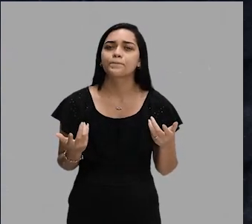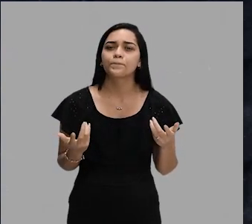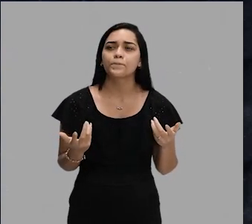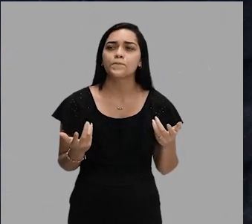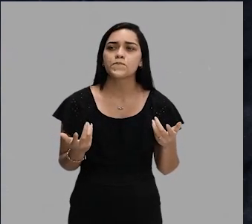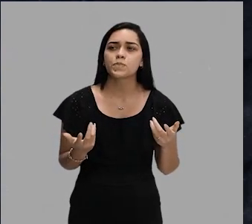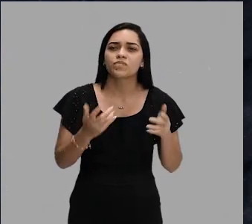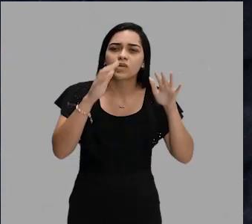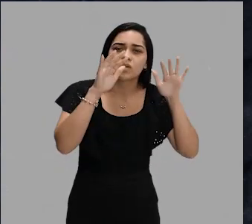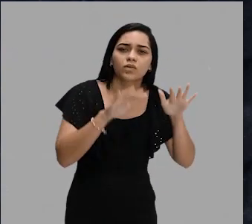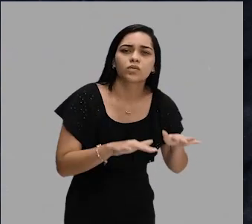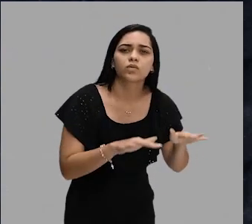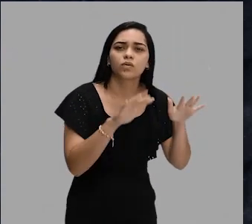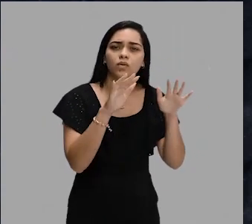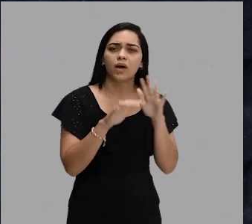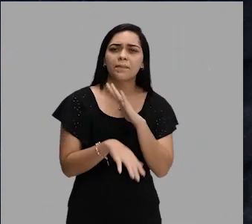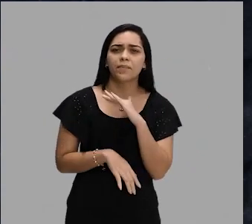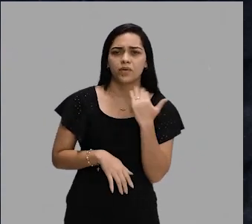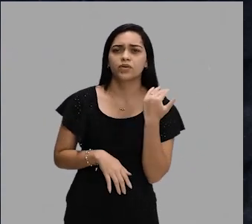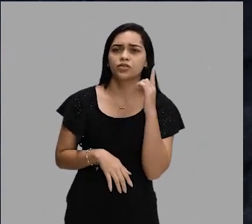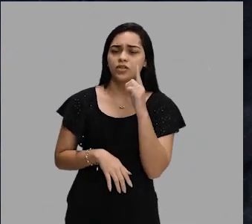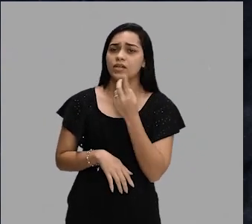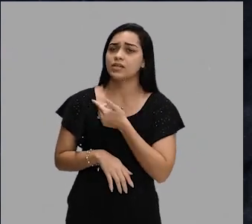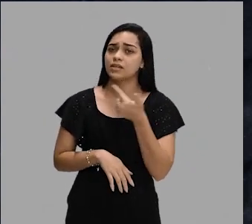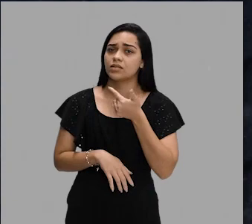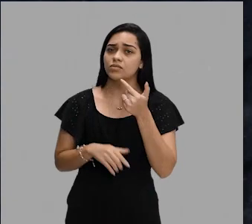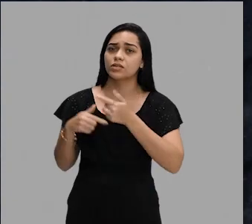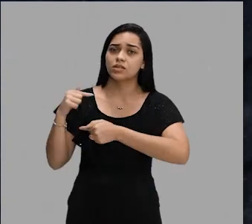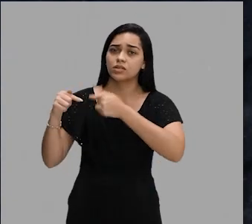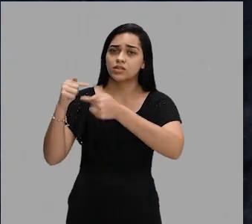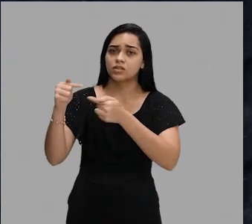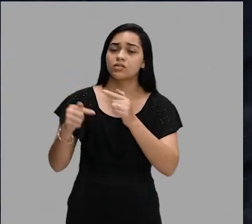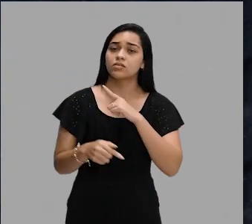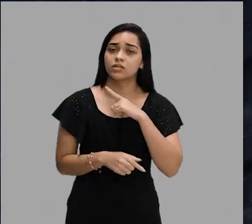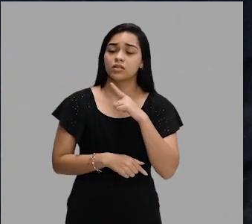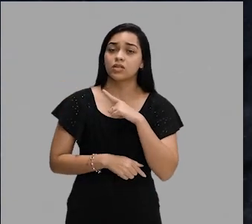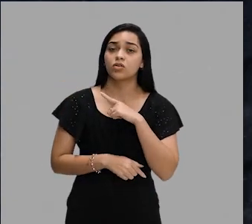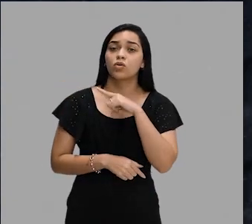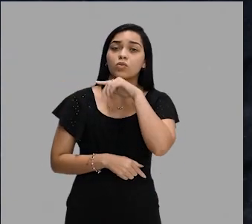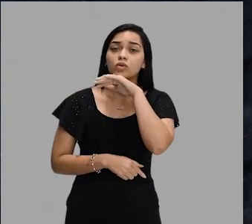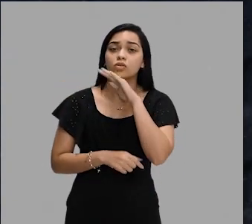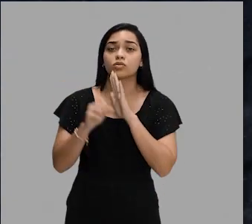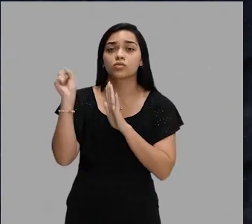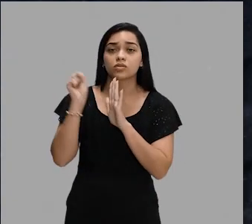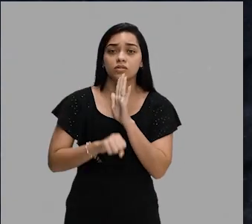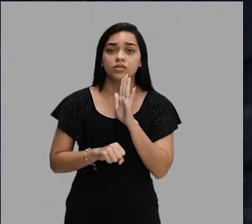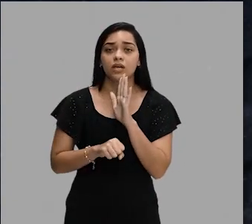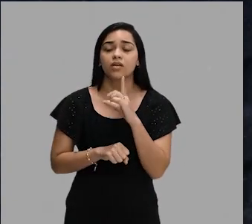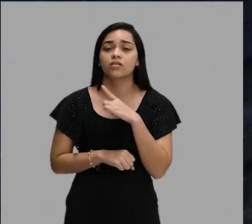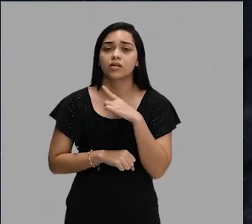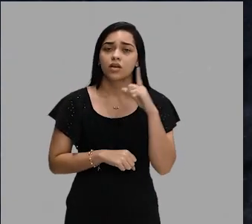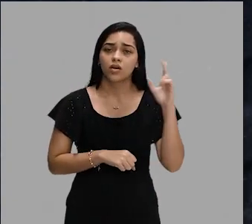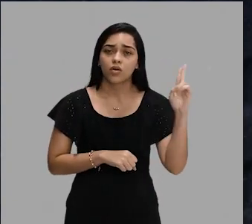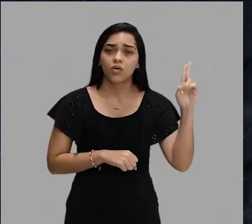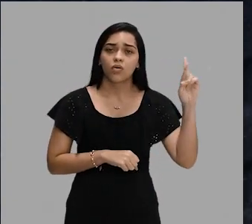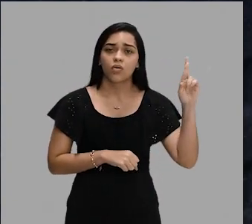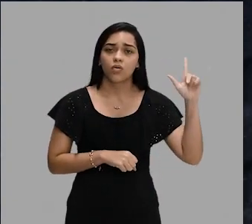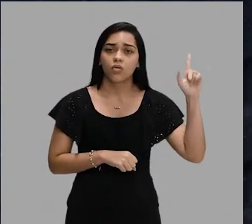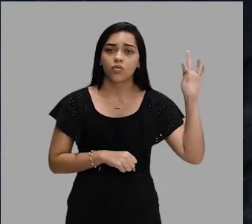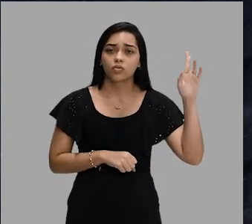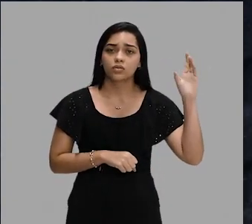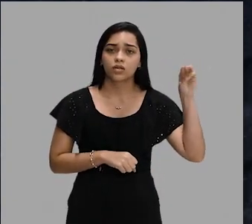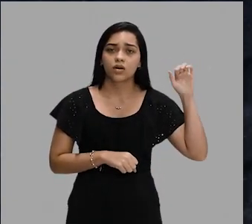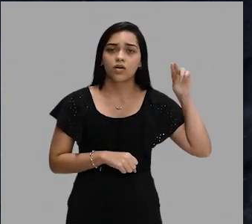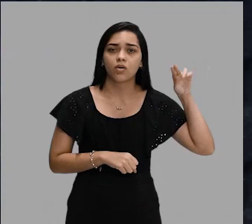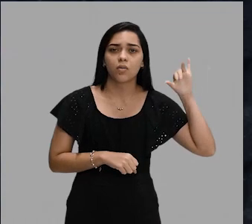que cultuam a morte. É essa segunda geração aí que é tida como mal do século, ultrarromântico, lembram?